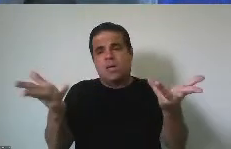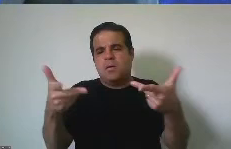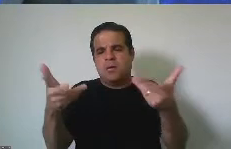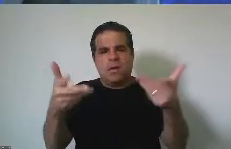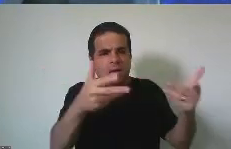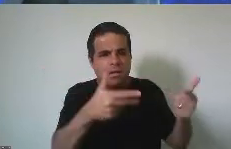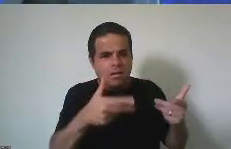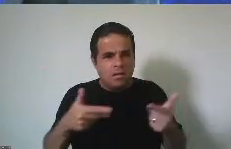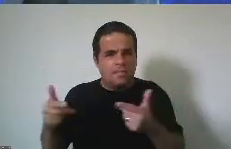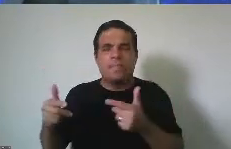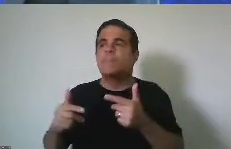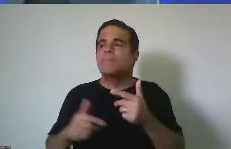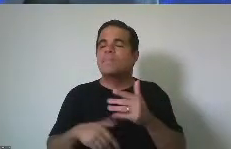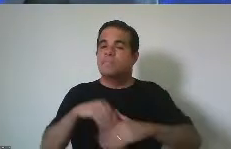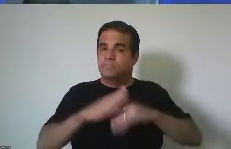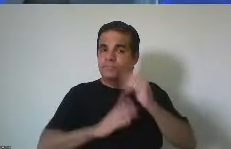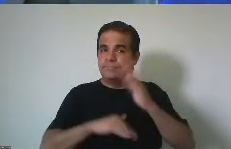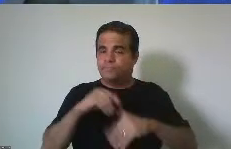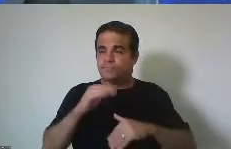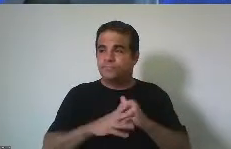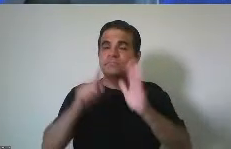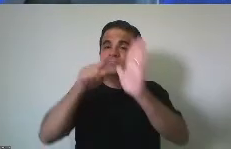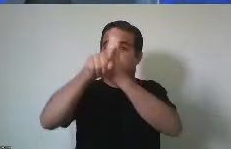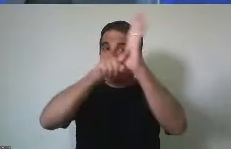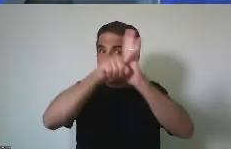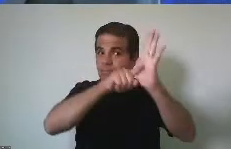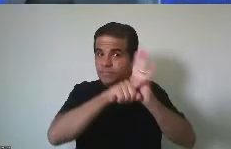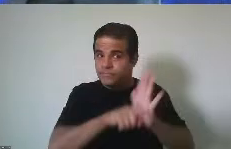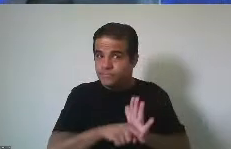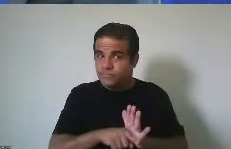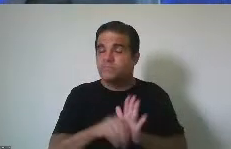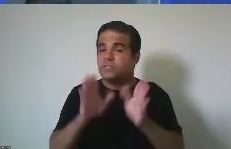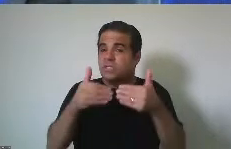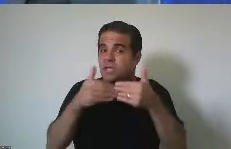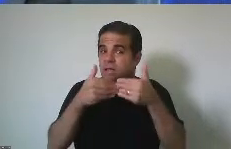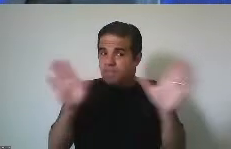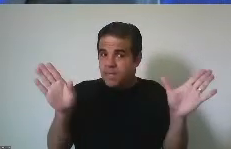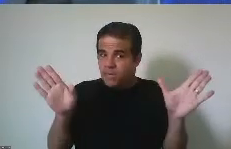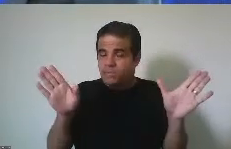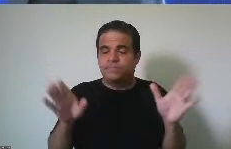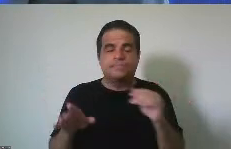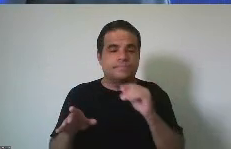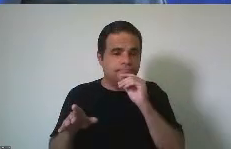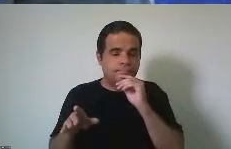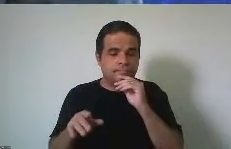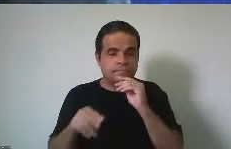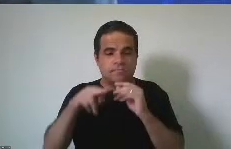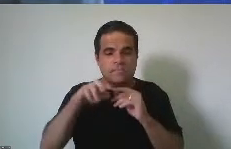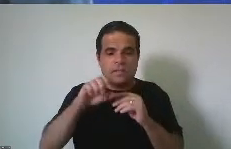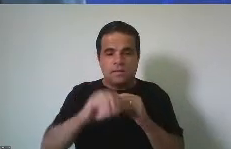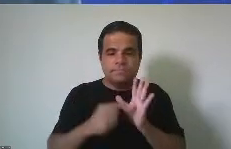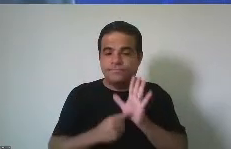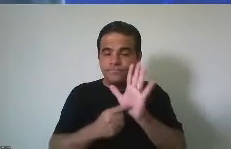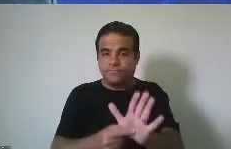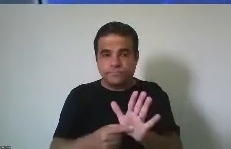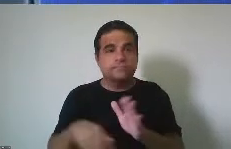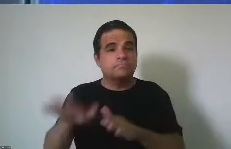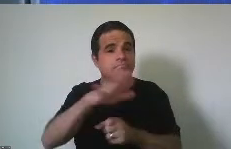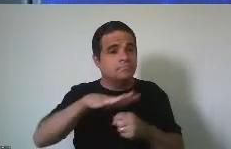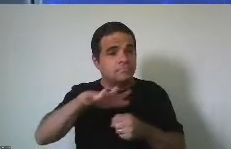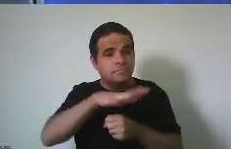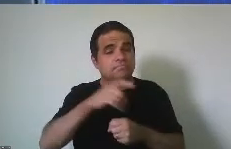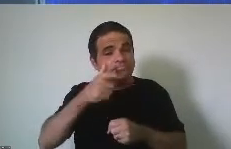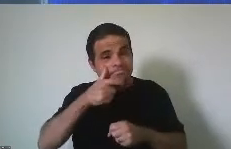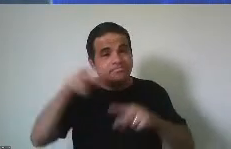praticado na consulta pública que está no aberto e anel apresentam primeiro cárculo para a revisão